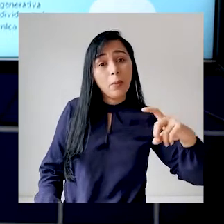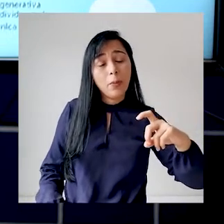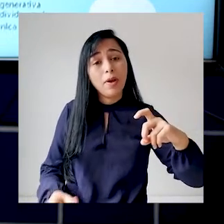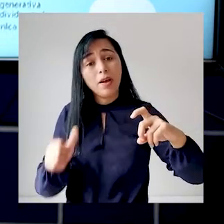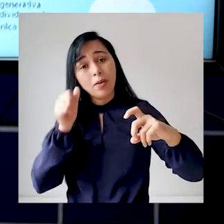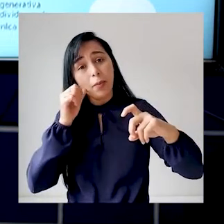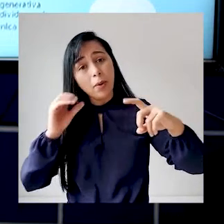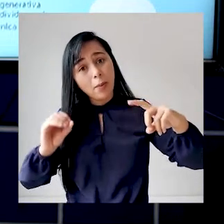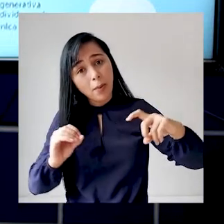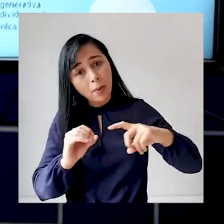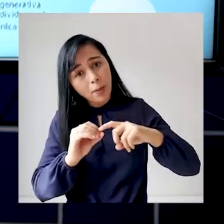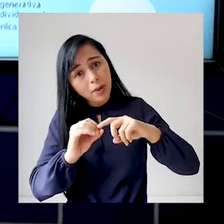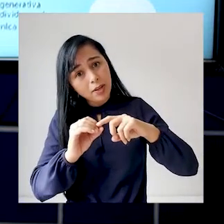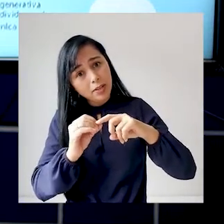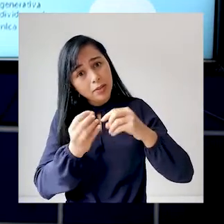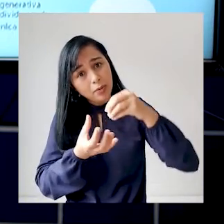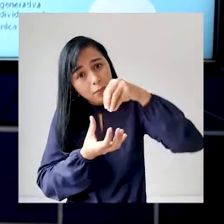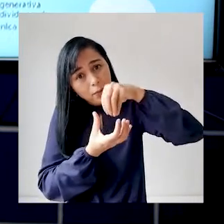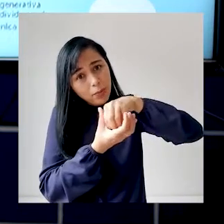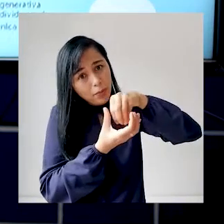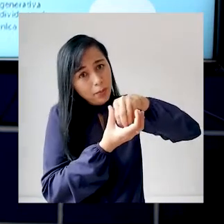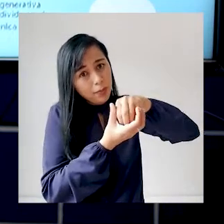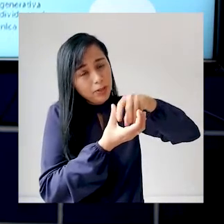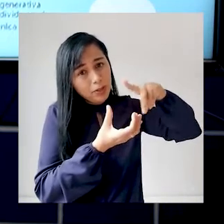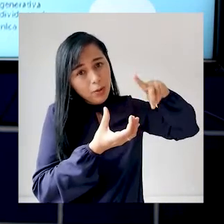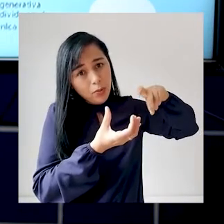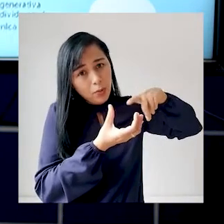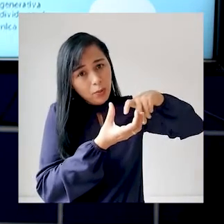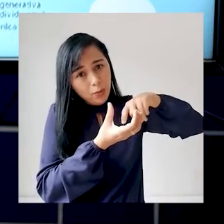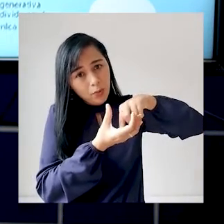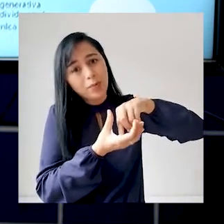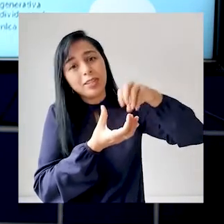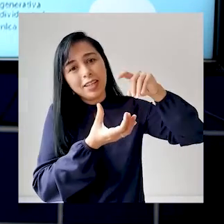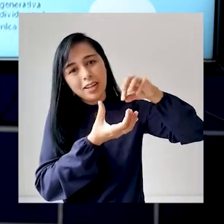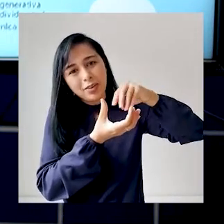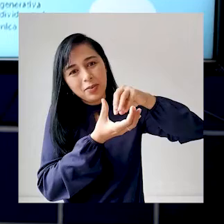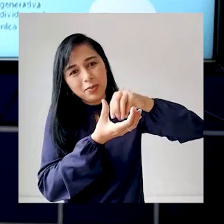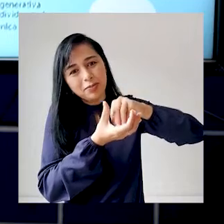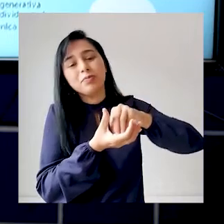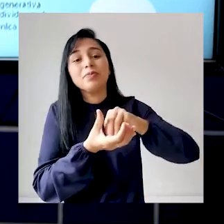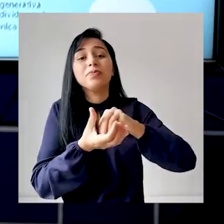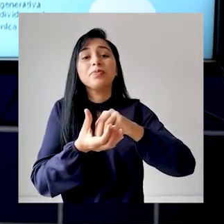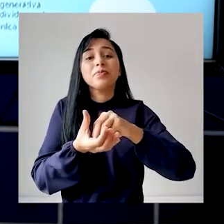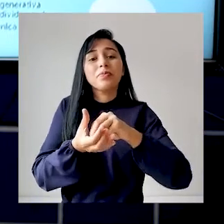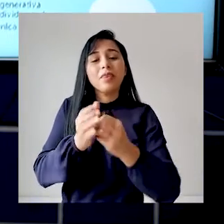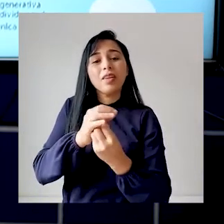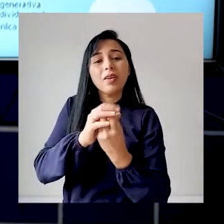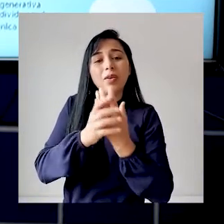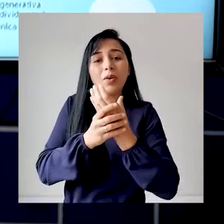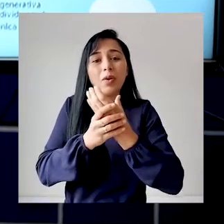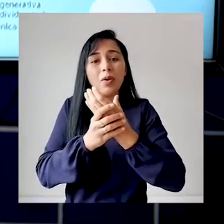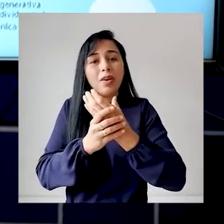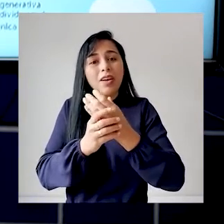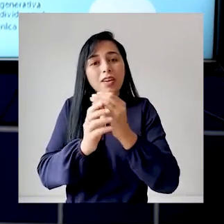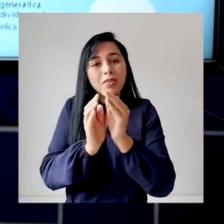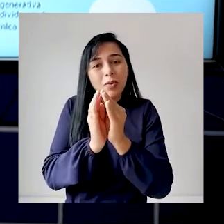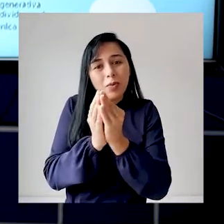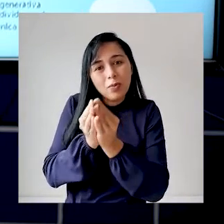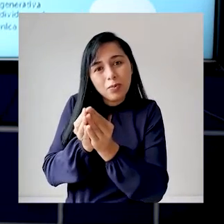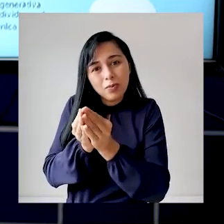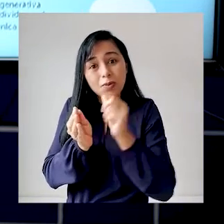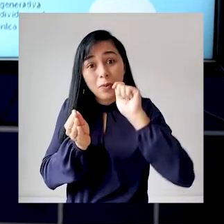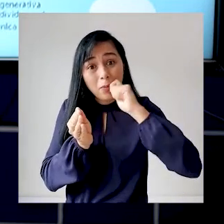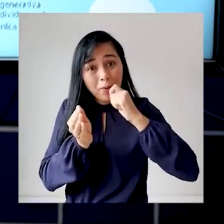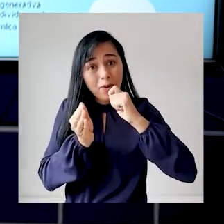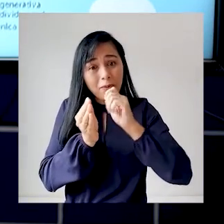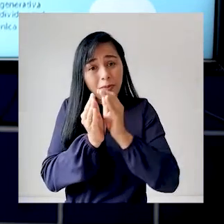feminina, formando o que nós conhecemos como pinha. As pinhas vão conter os